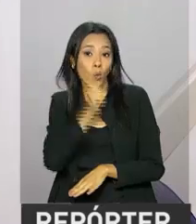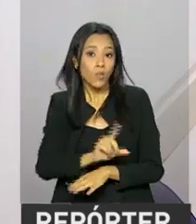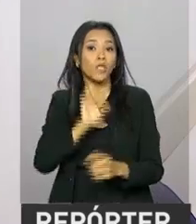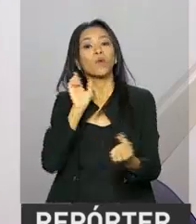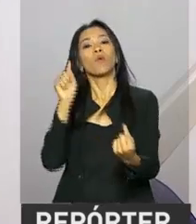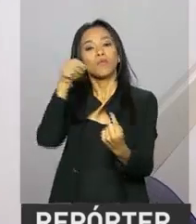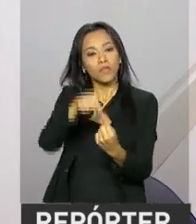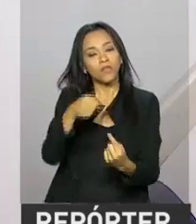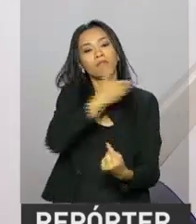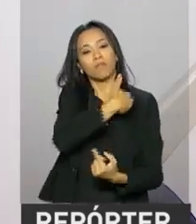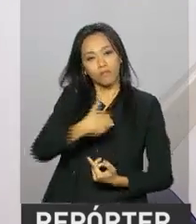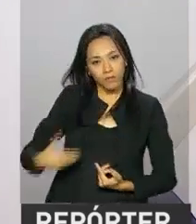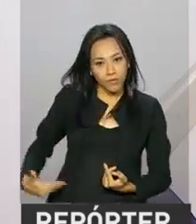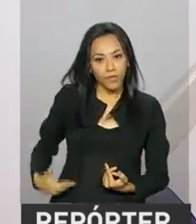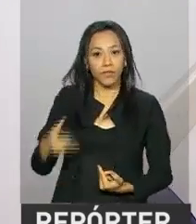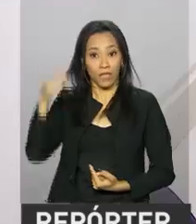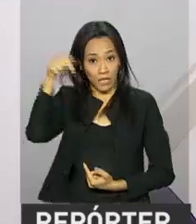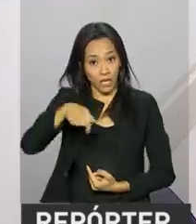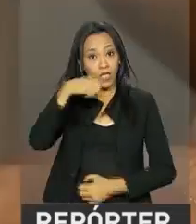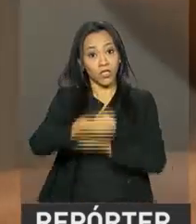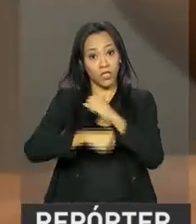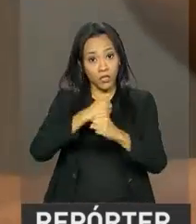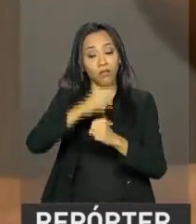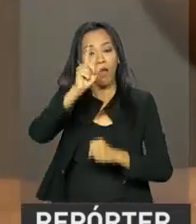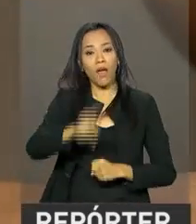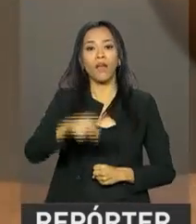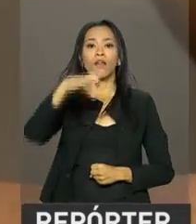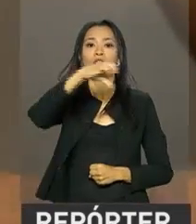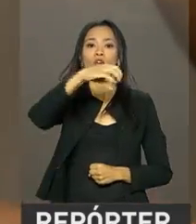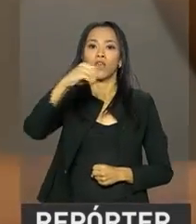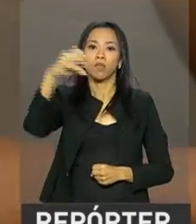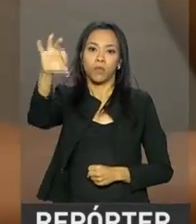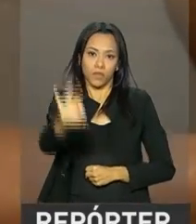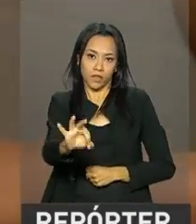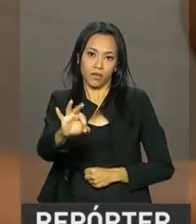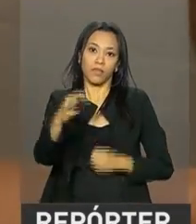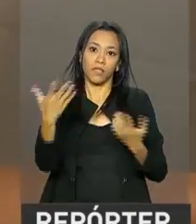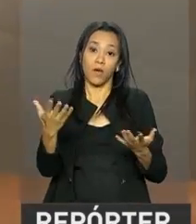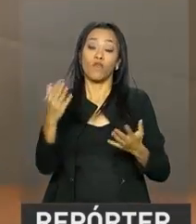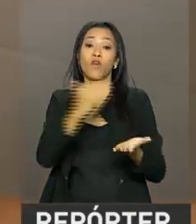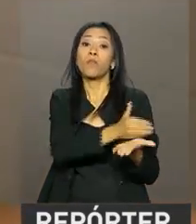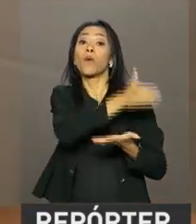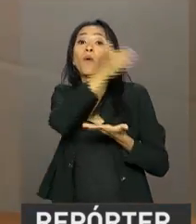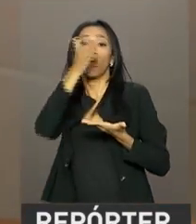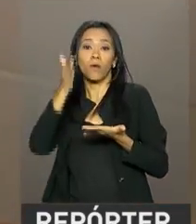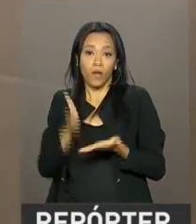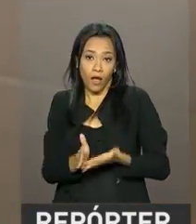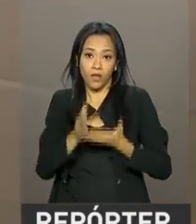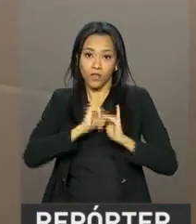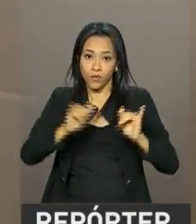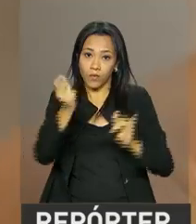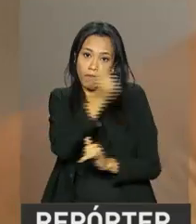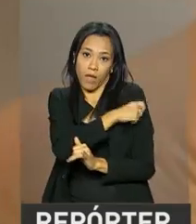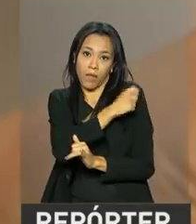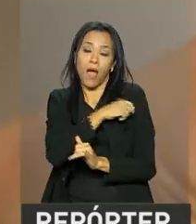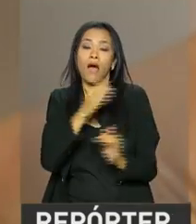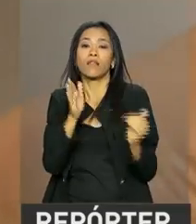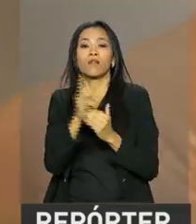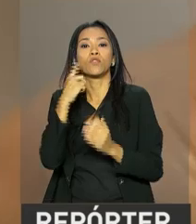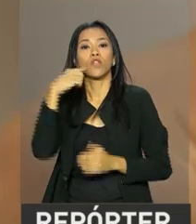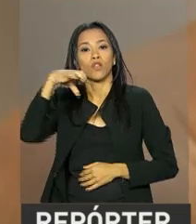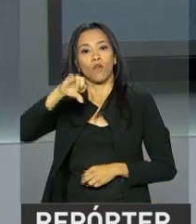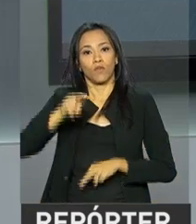meta de vacinação que neste ano é de 90% a campanha foi prorrogada até o dia 9 de